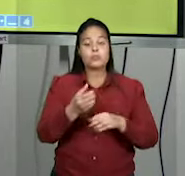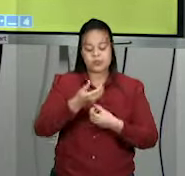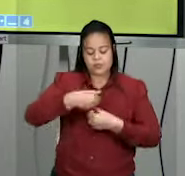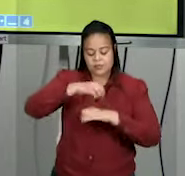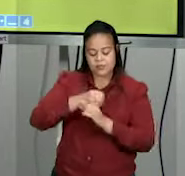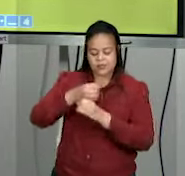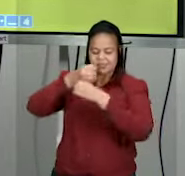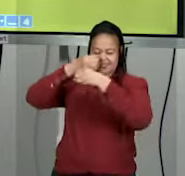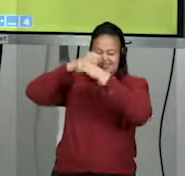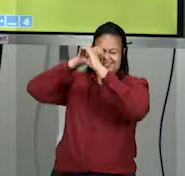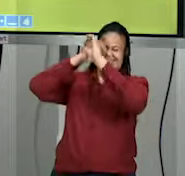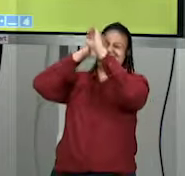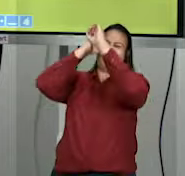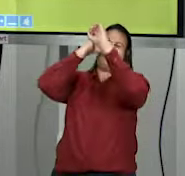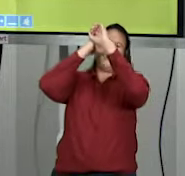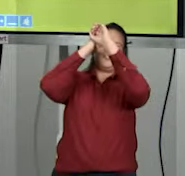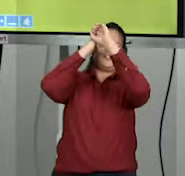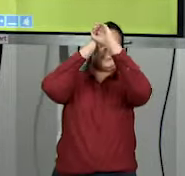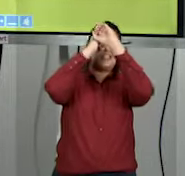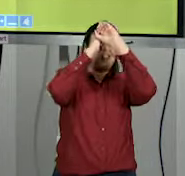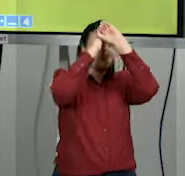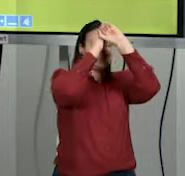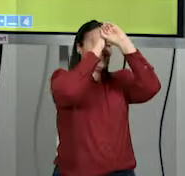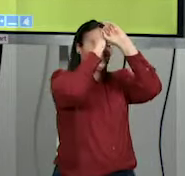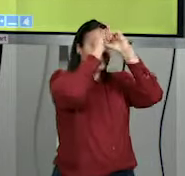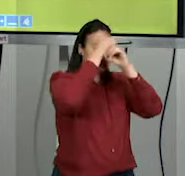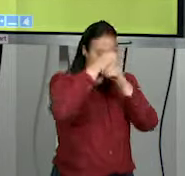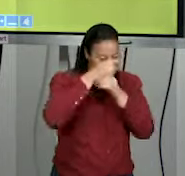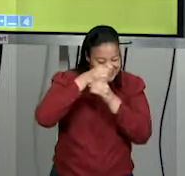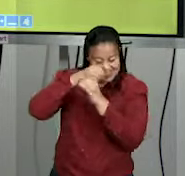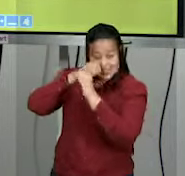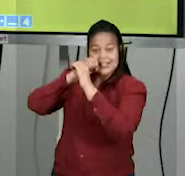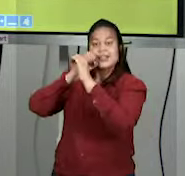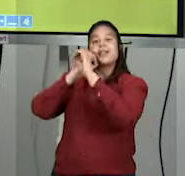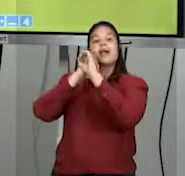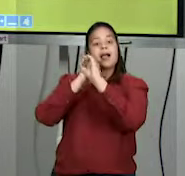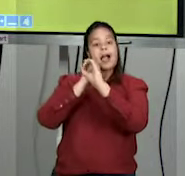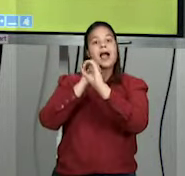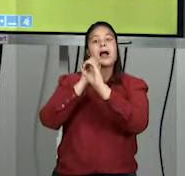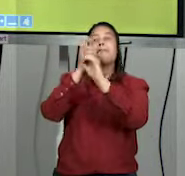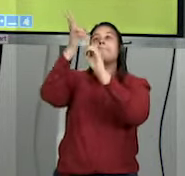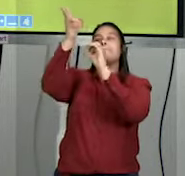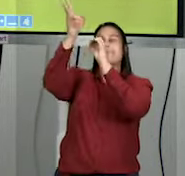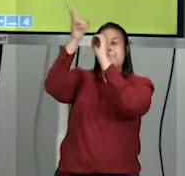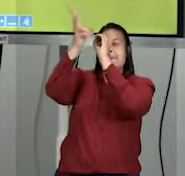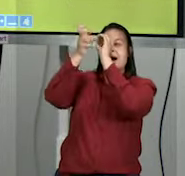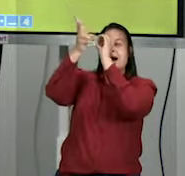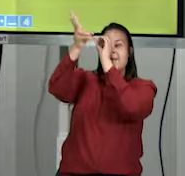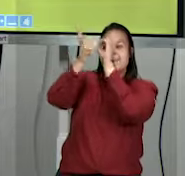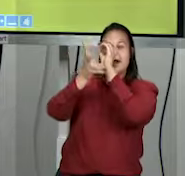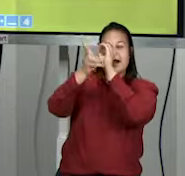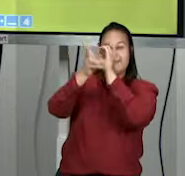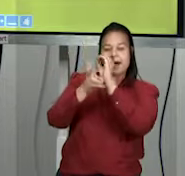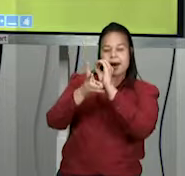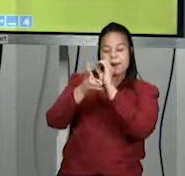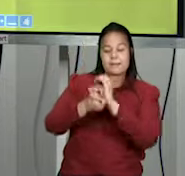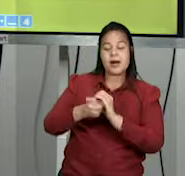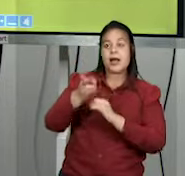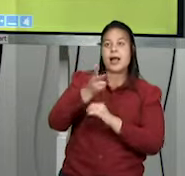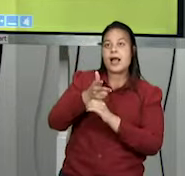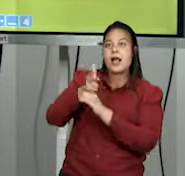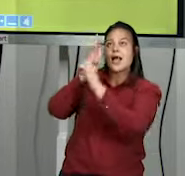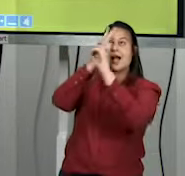Então, nós começamos a ser capazes de capturar imagens, as câmeras fazem isso.